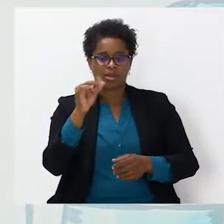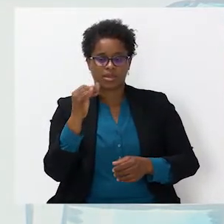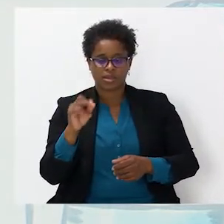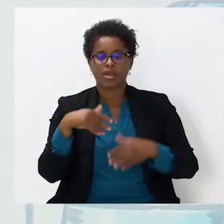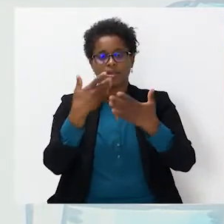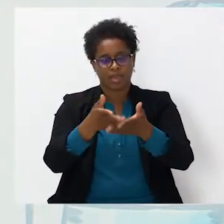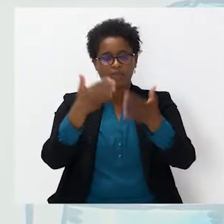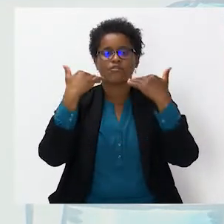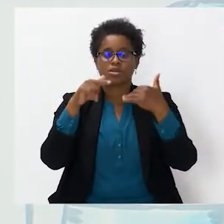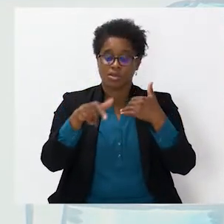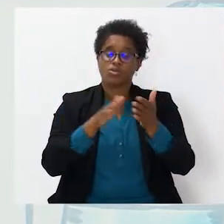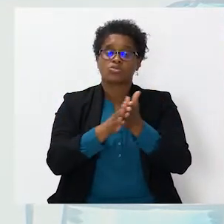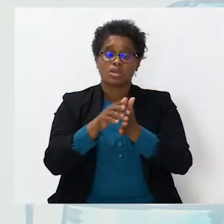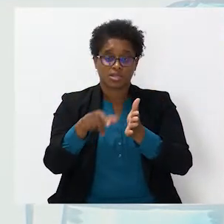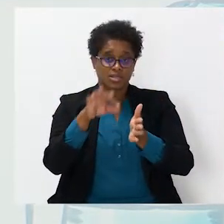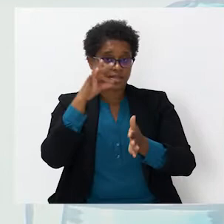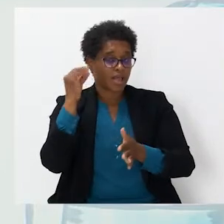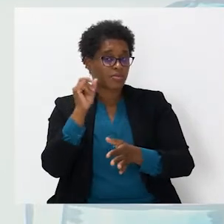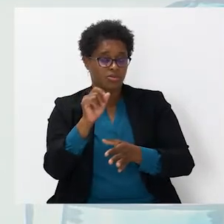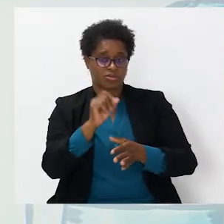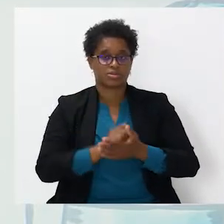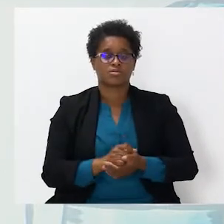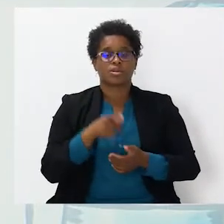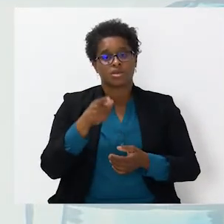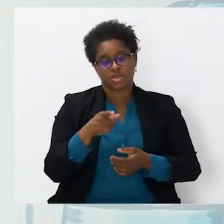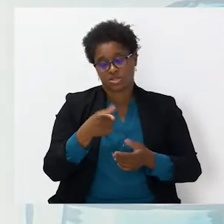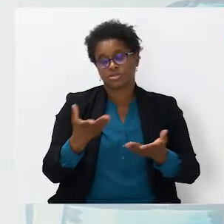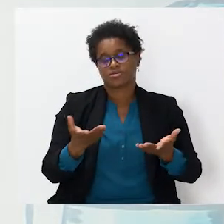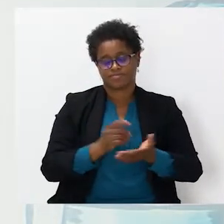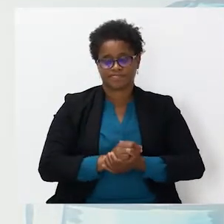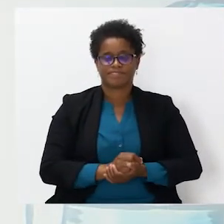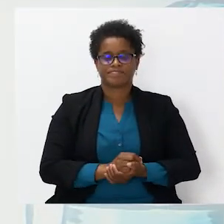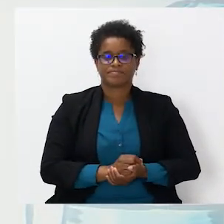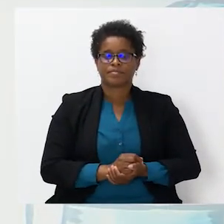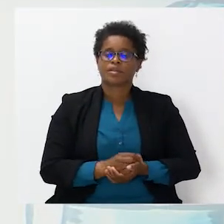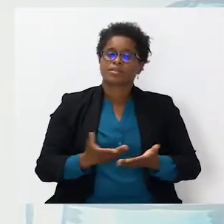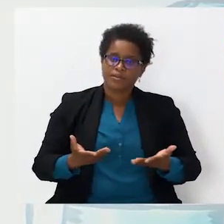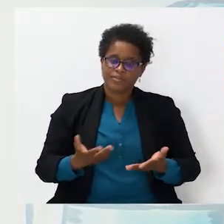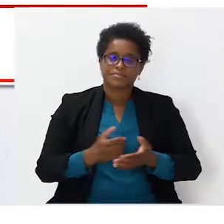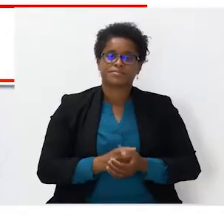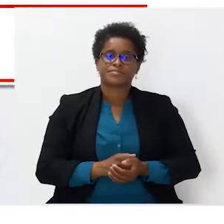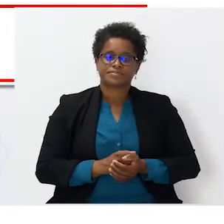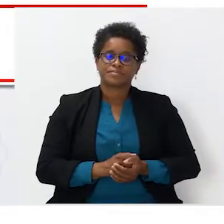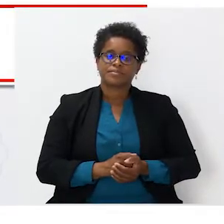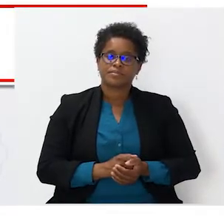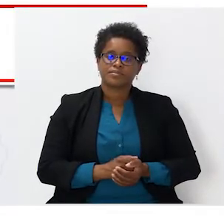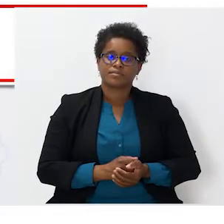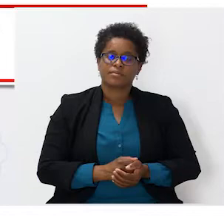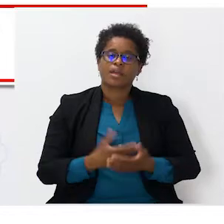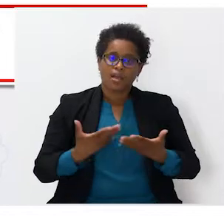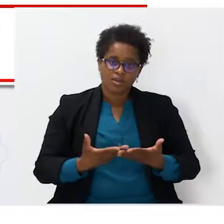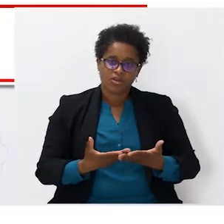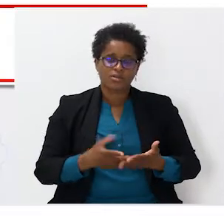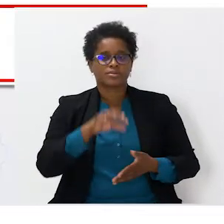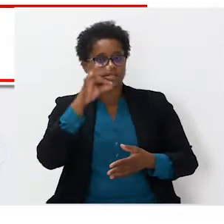usamos este sinal de pontuação, ou este, não é? Bem, sem os sinais